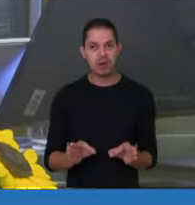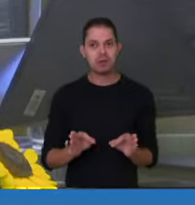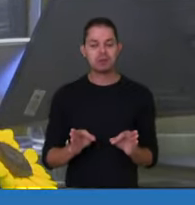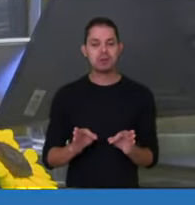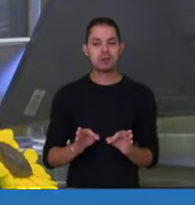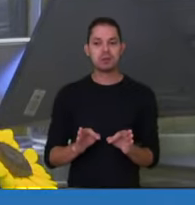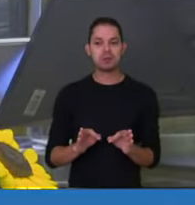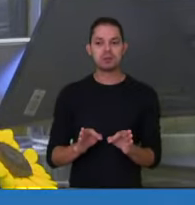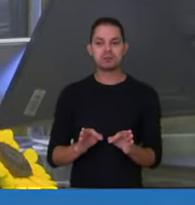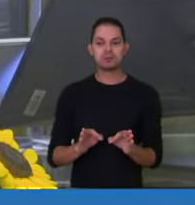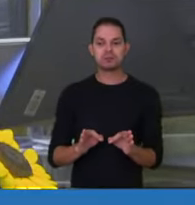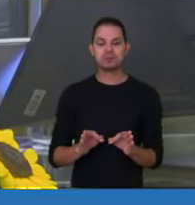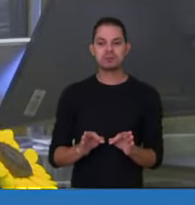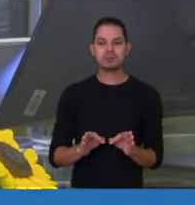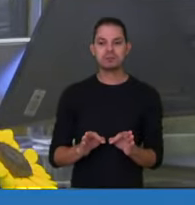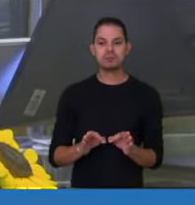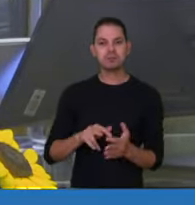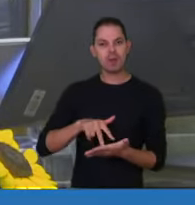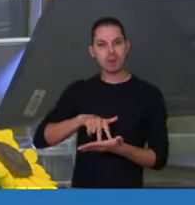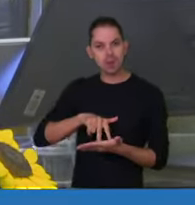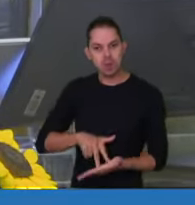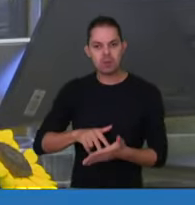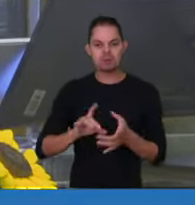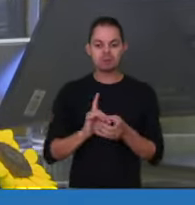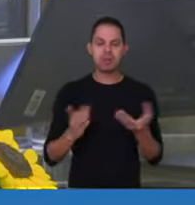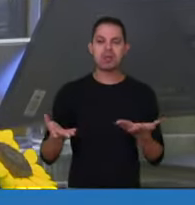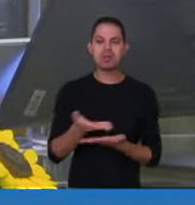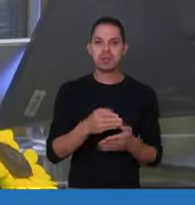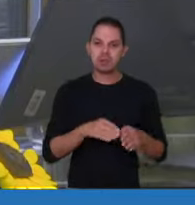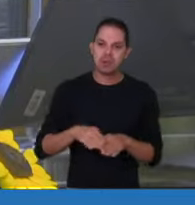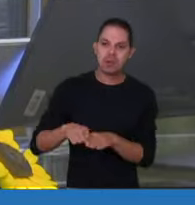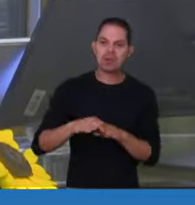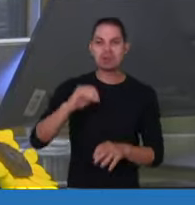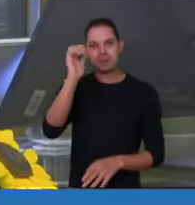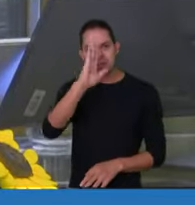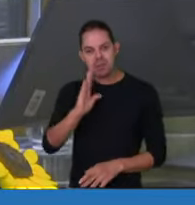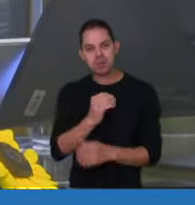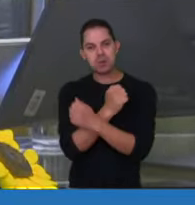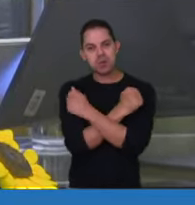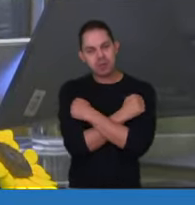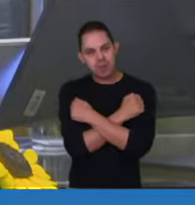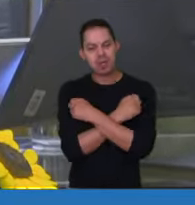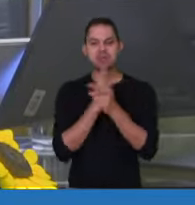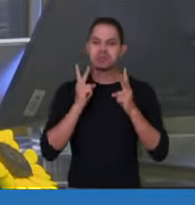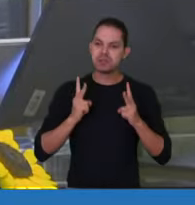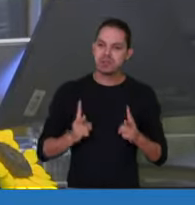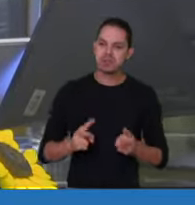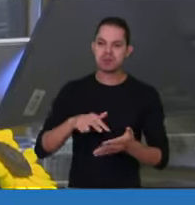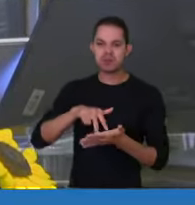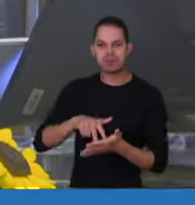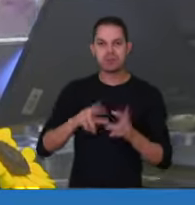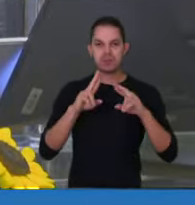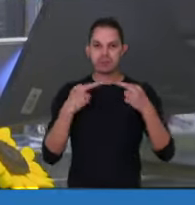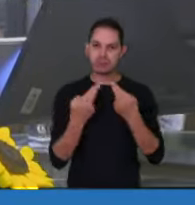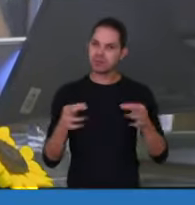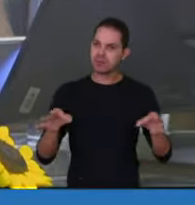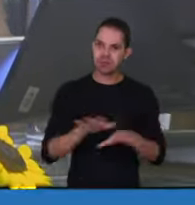de fato, consolidar a democracia brasileira. Um abraço, seguimos firmes, está encerrada a sessão.